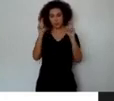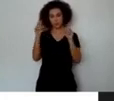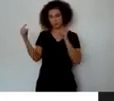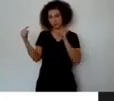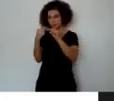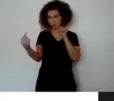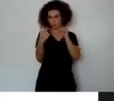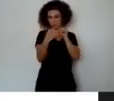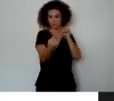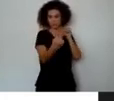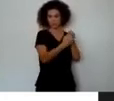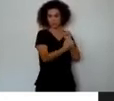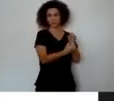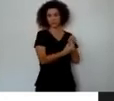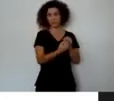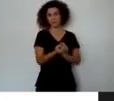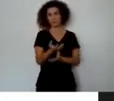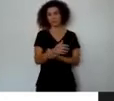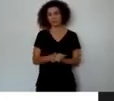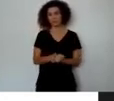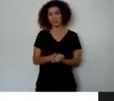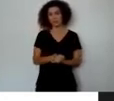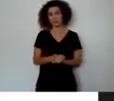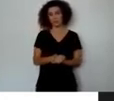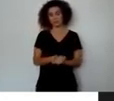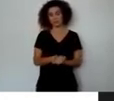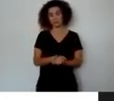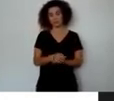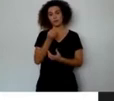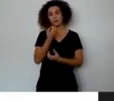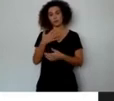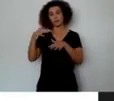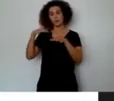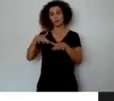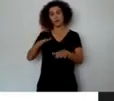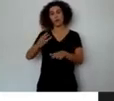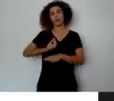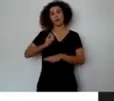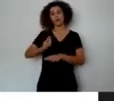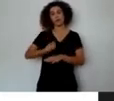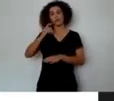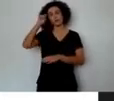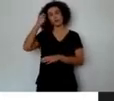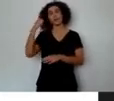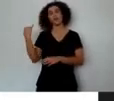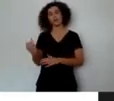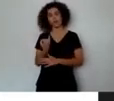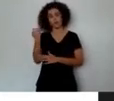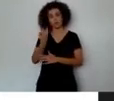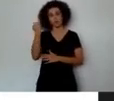muito bom perceber que, assim, as coisas nesse momento, vidas negras importam e tudo, e a forma como foi feito,